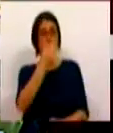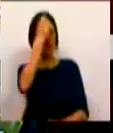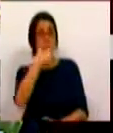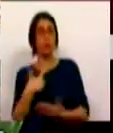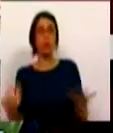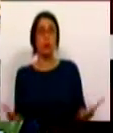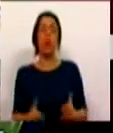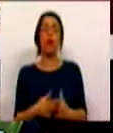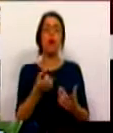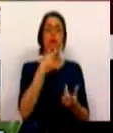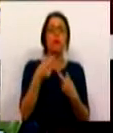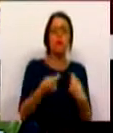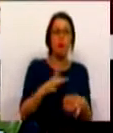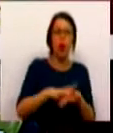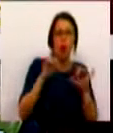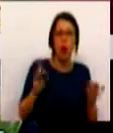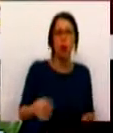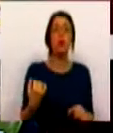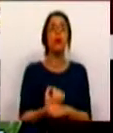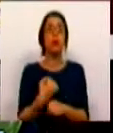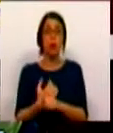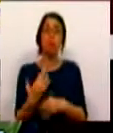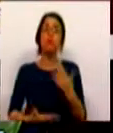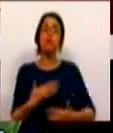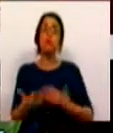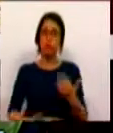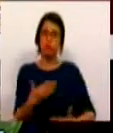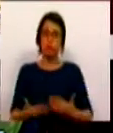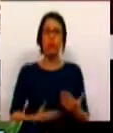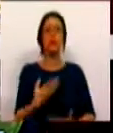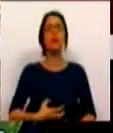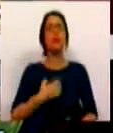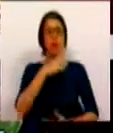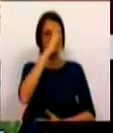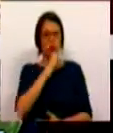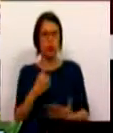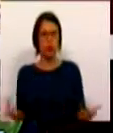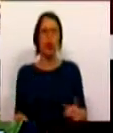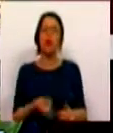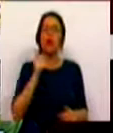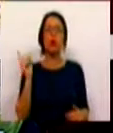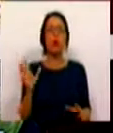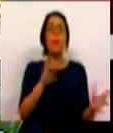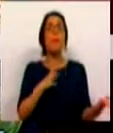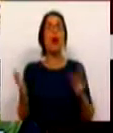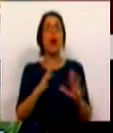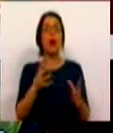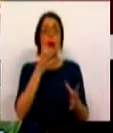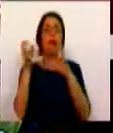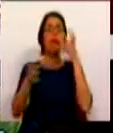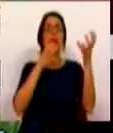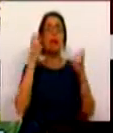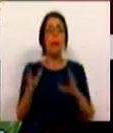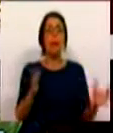com os farmacêuticos hospitalares. O trabalho vai-se fazendo com sentido de Estado. E não será por mais ou menos gritaria e